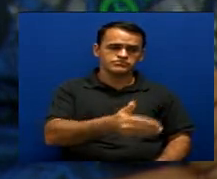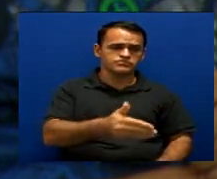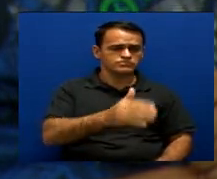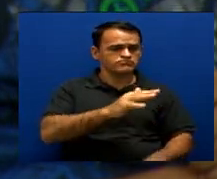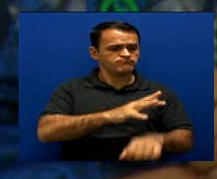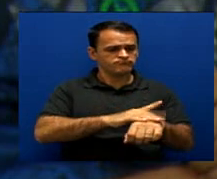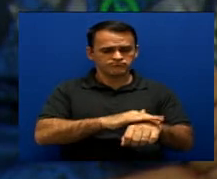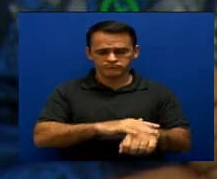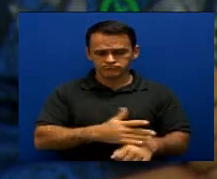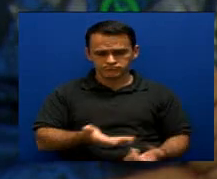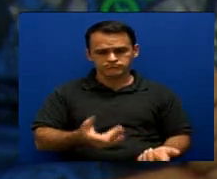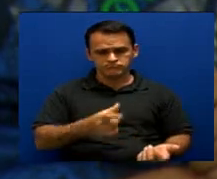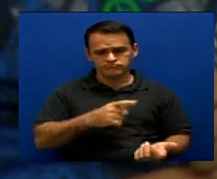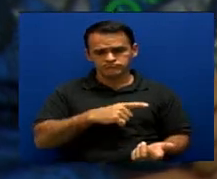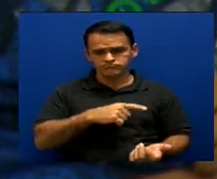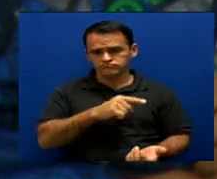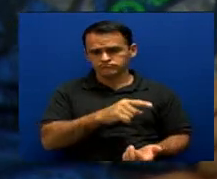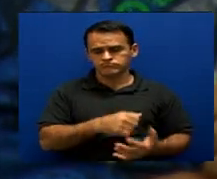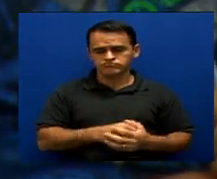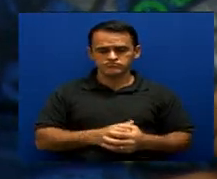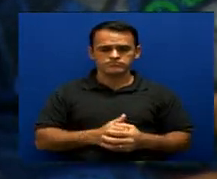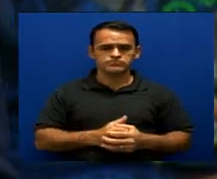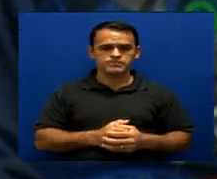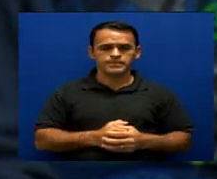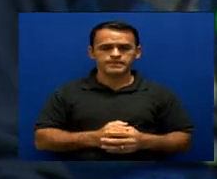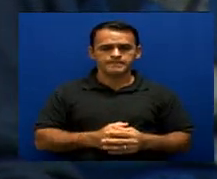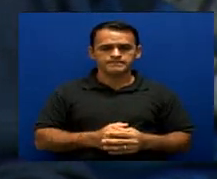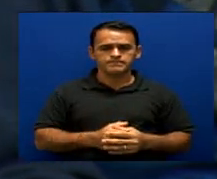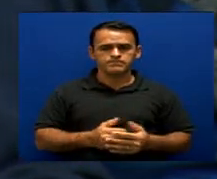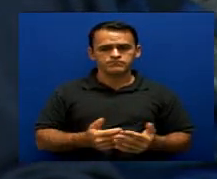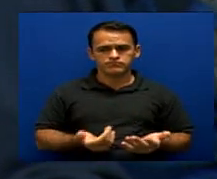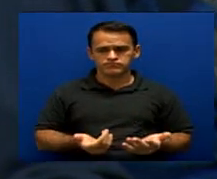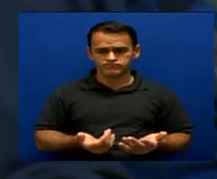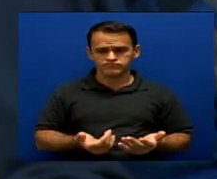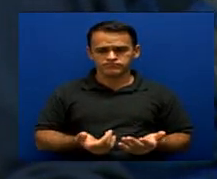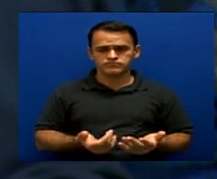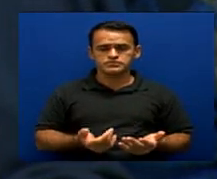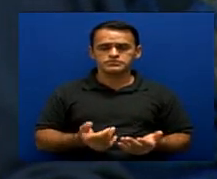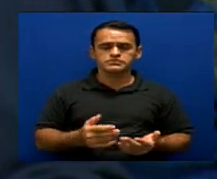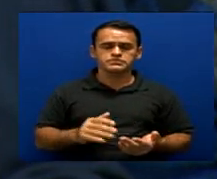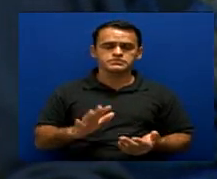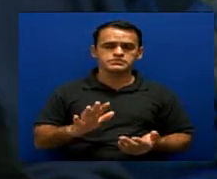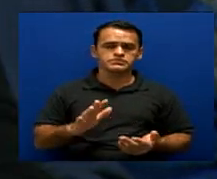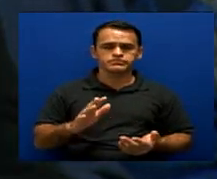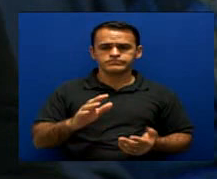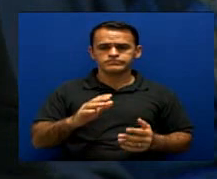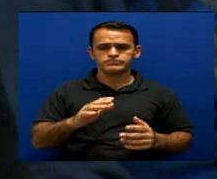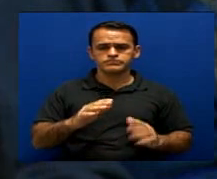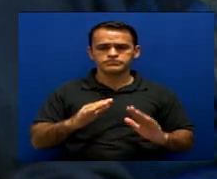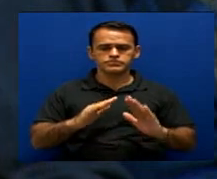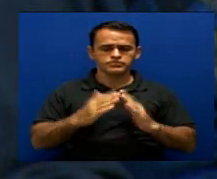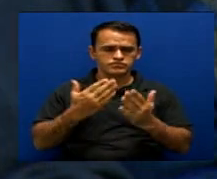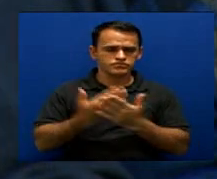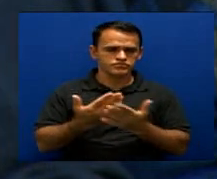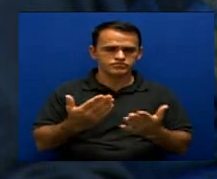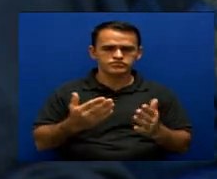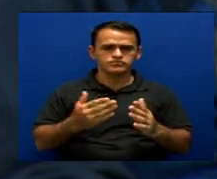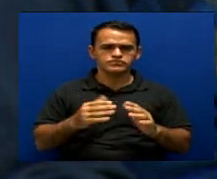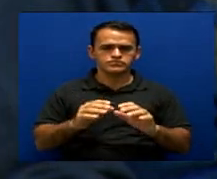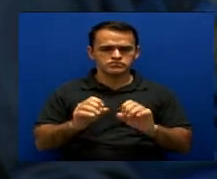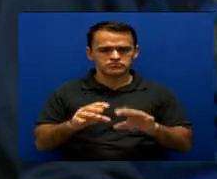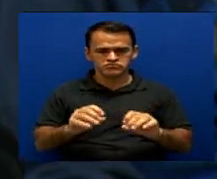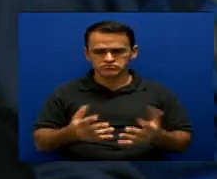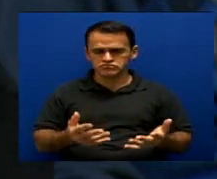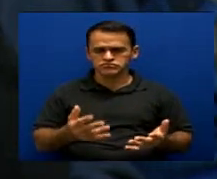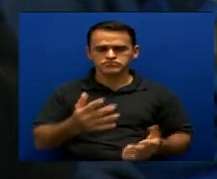mais e isso foi um da educação mas a educação tanto a educação quanto à